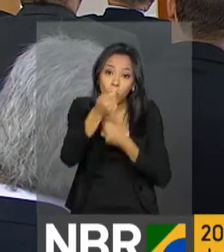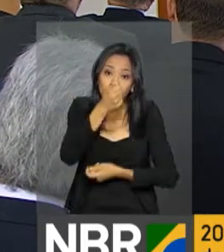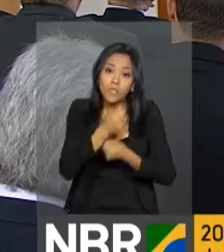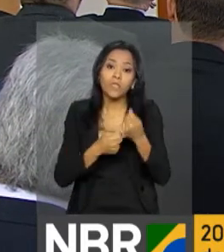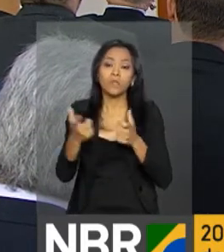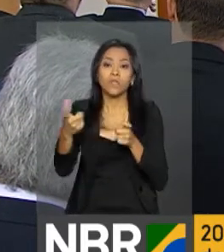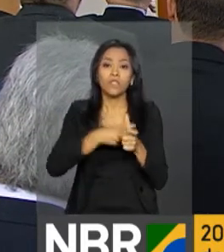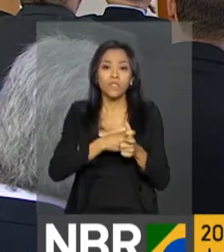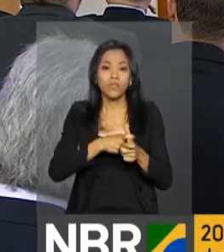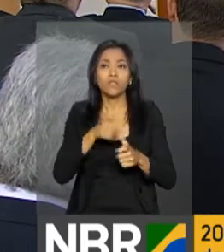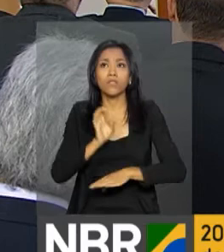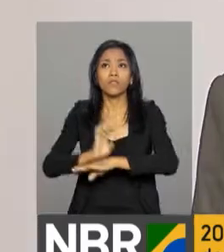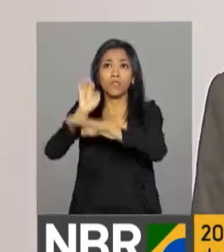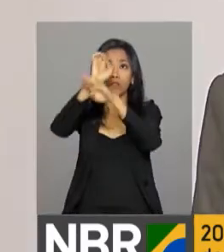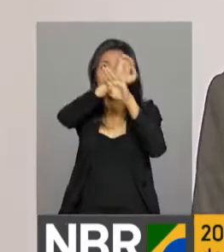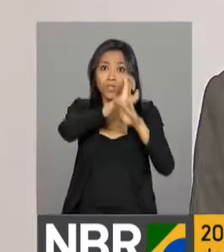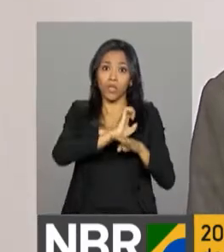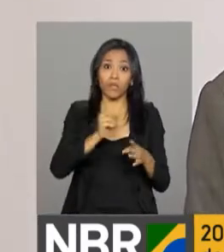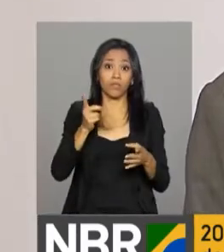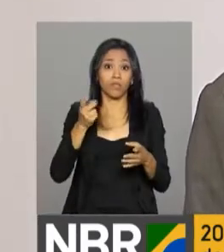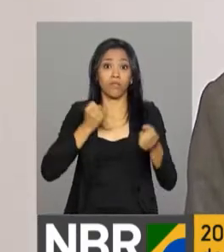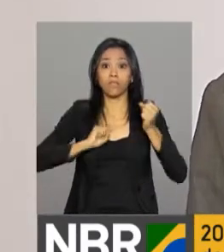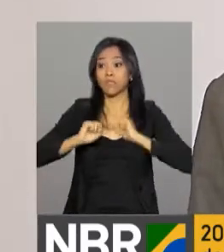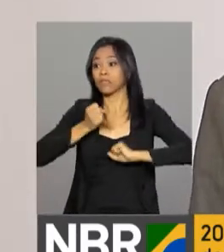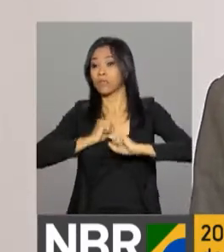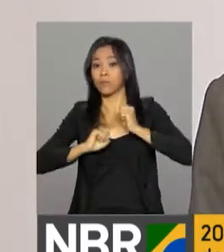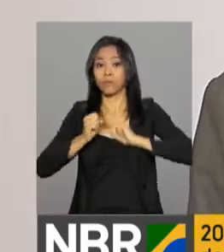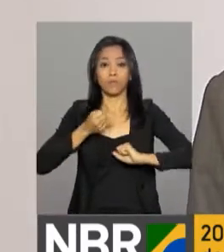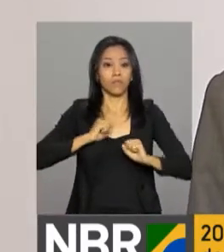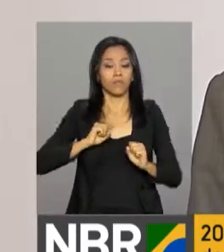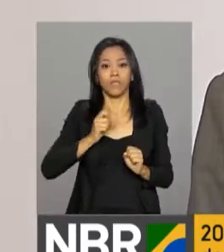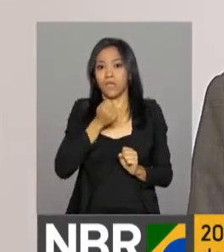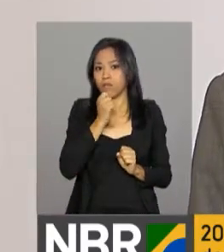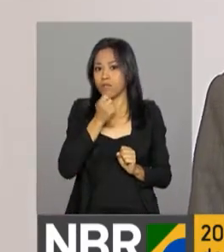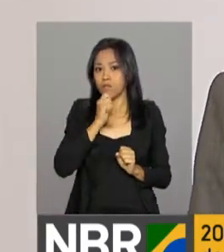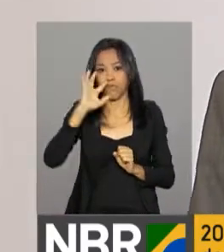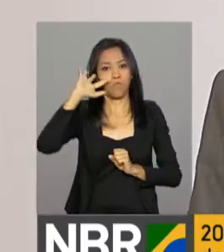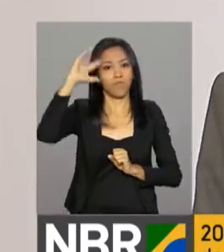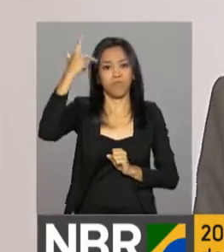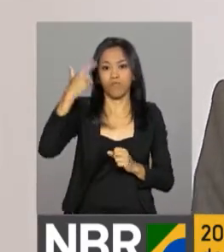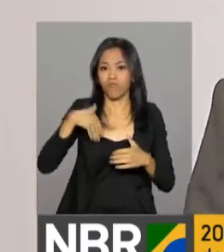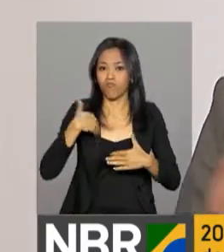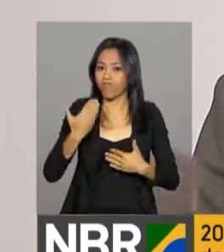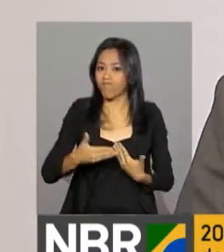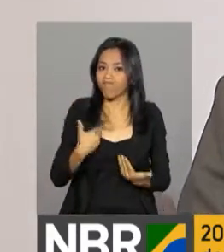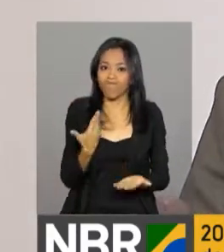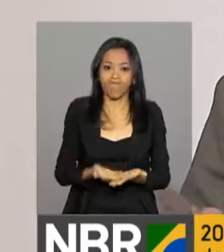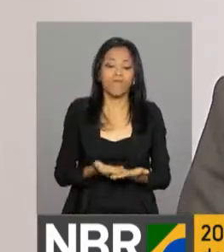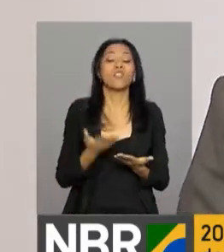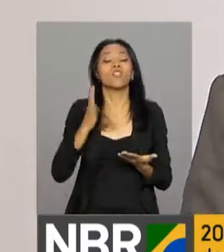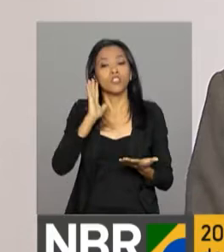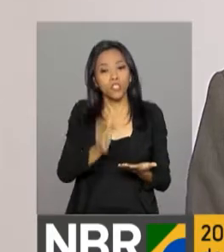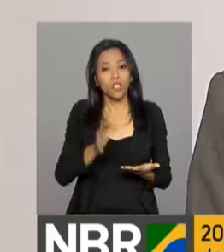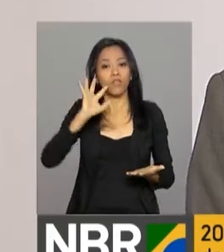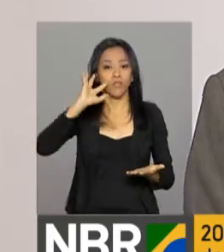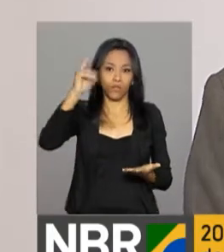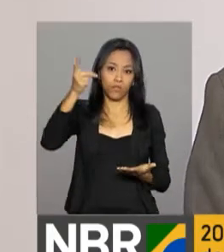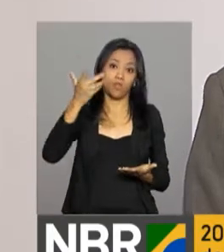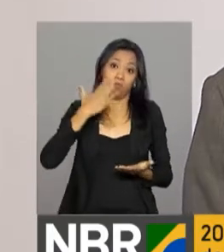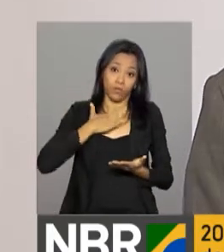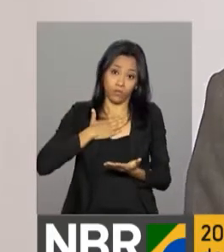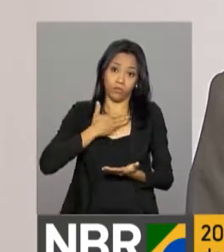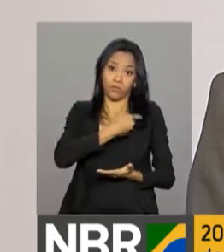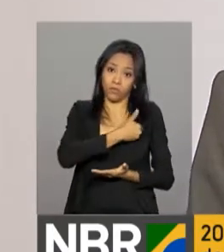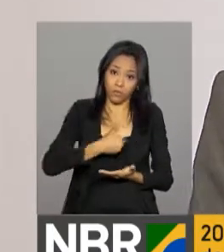ansiada por todos os estados e jamais levada adiante discutida mas jamais solucionado que foi solucionado no nosso governo